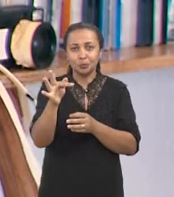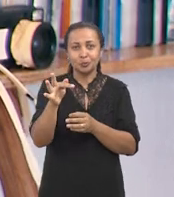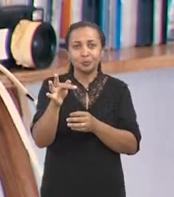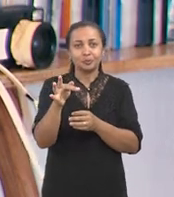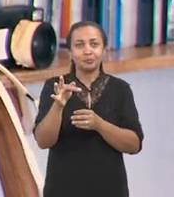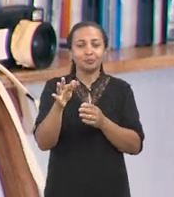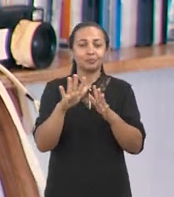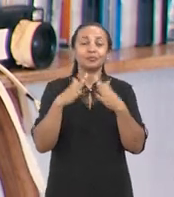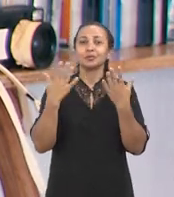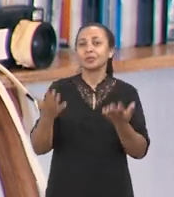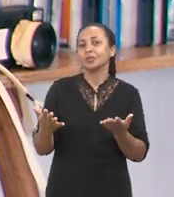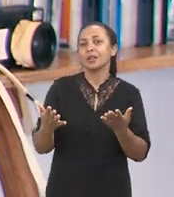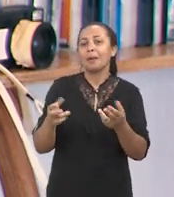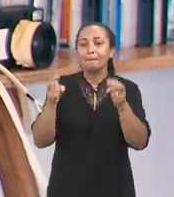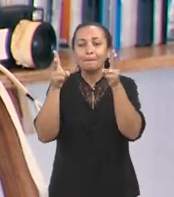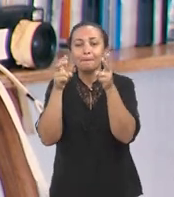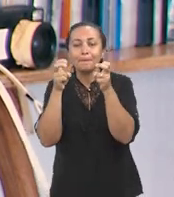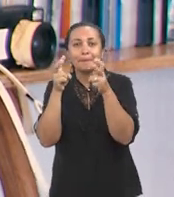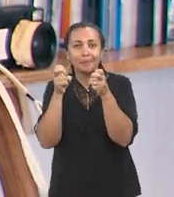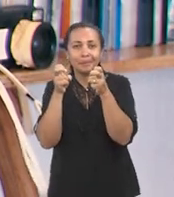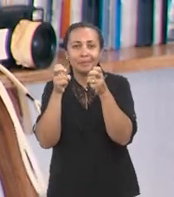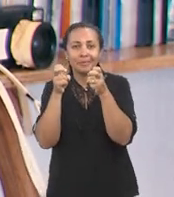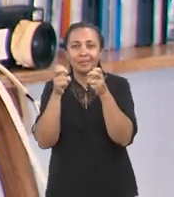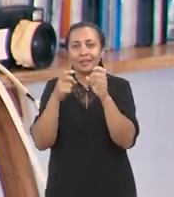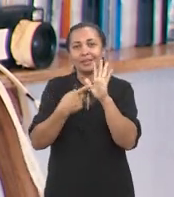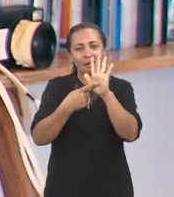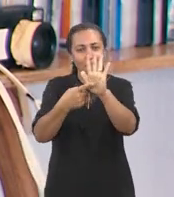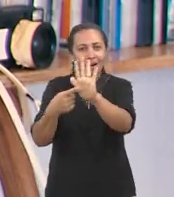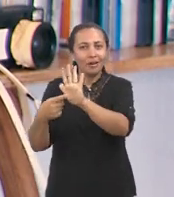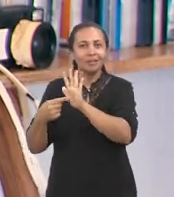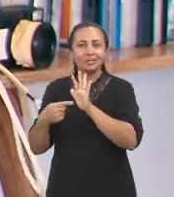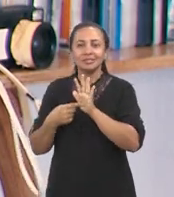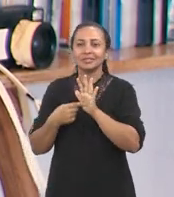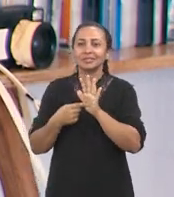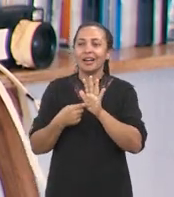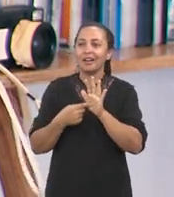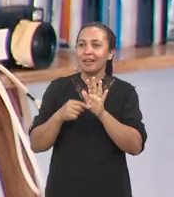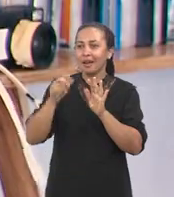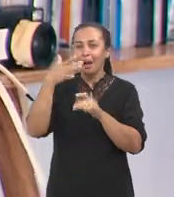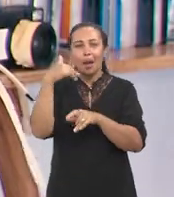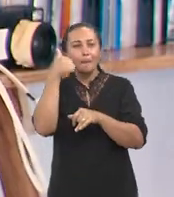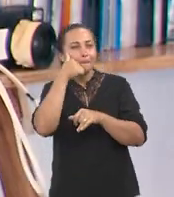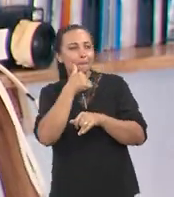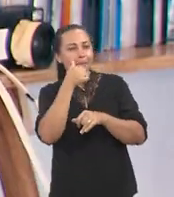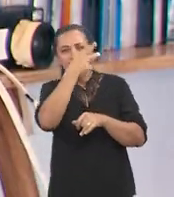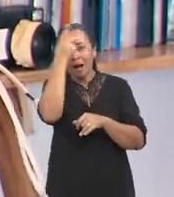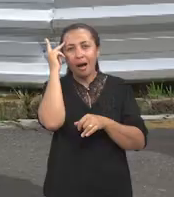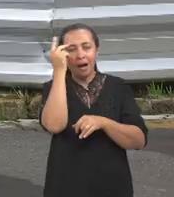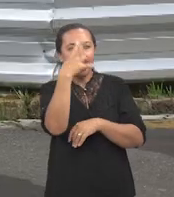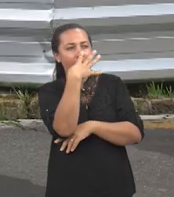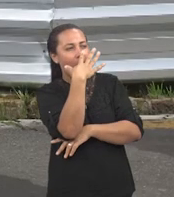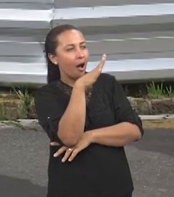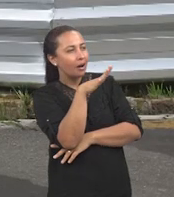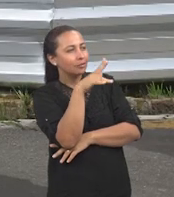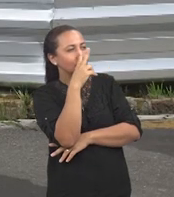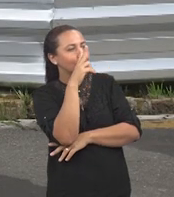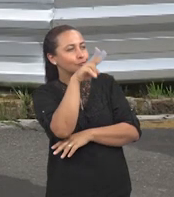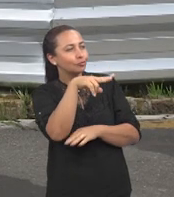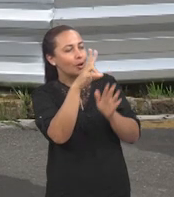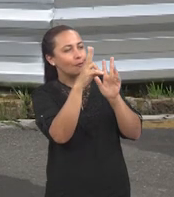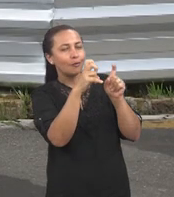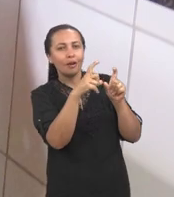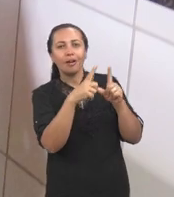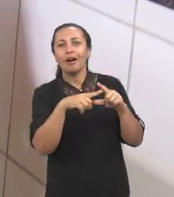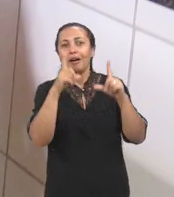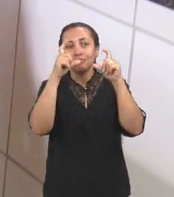né perceber nas posições que quando a fotografia a pessoa olhando as imagens